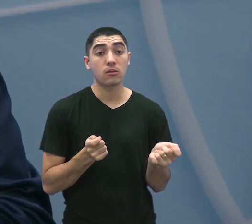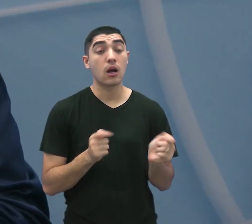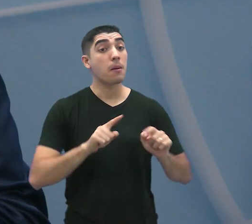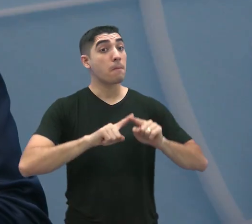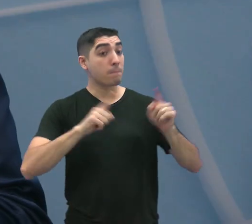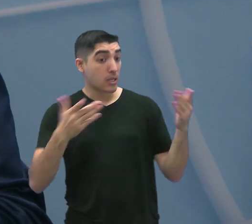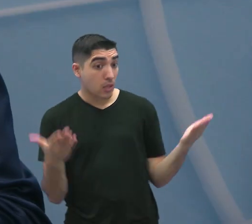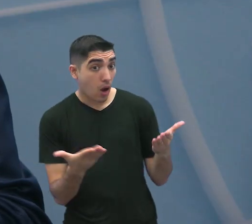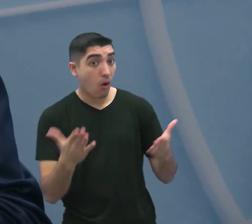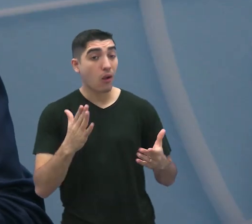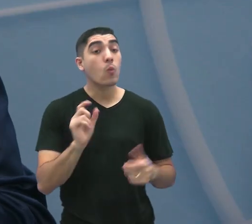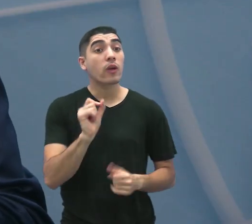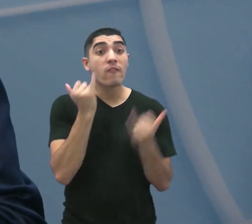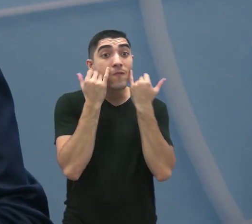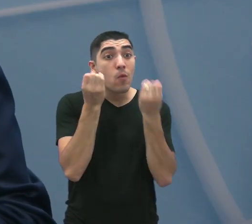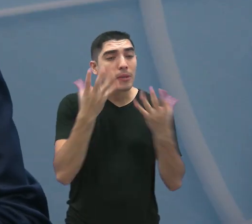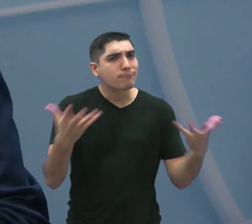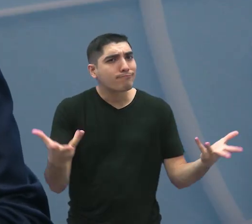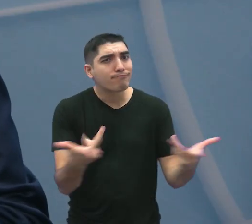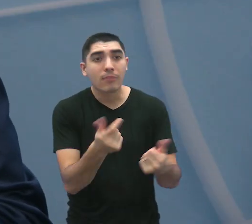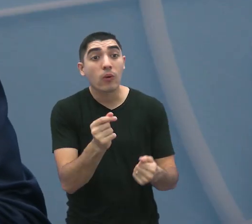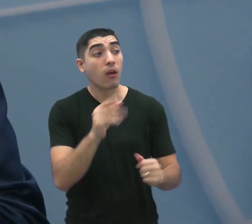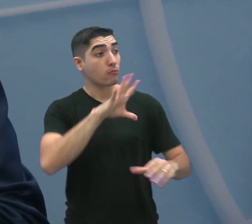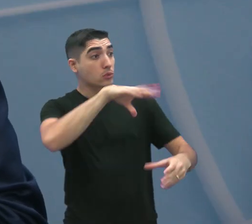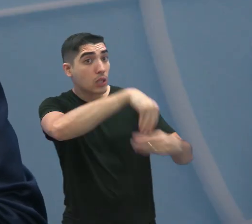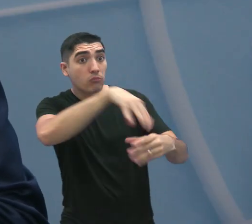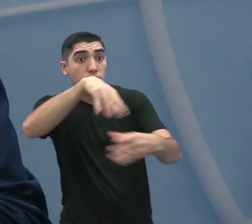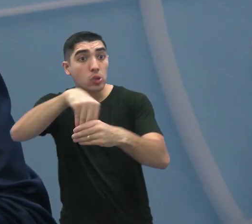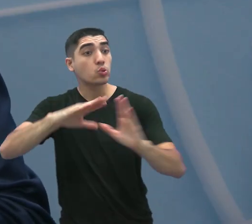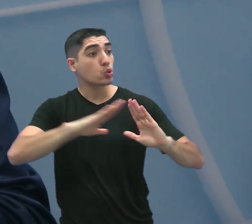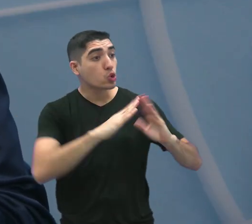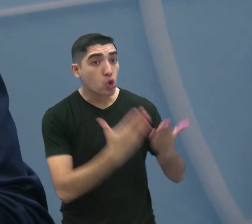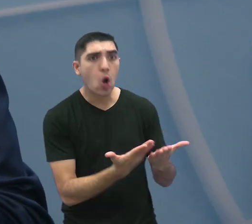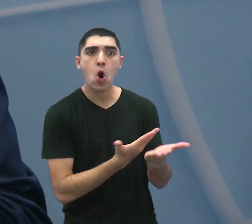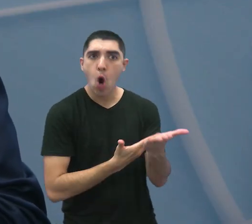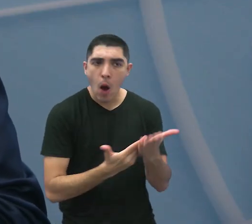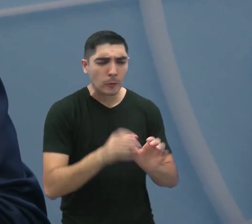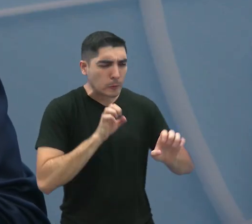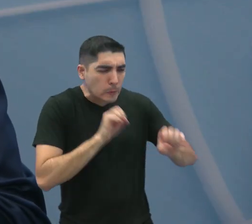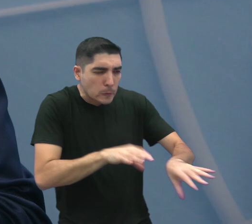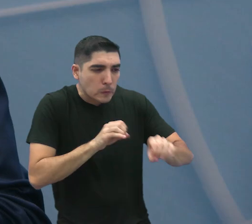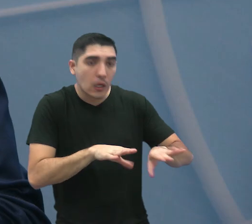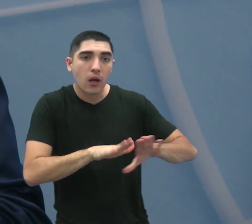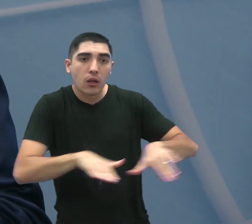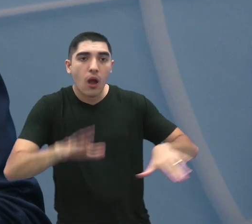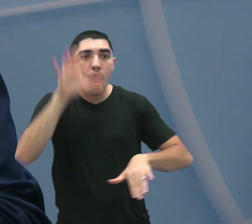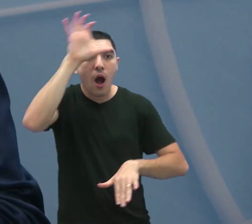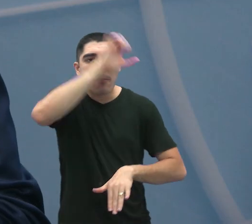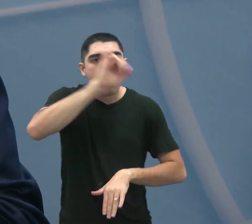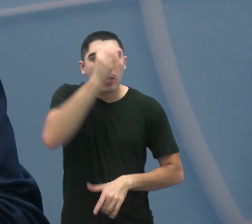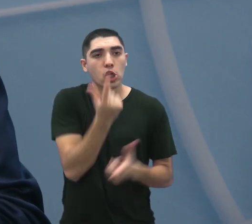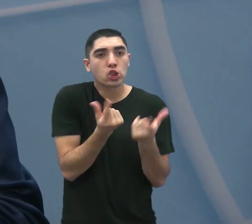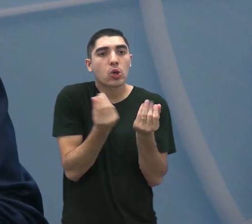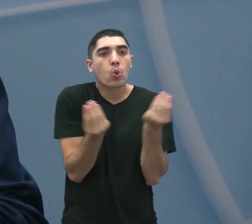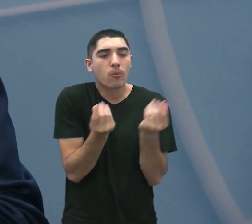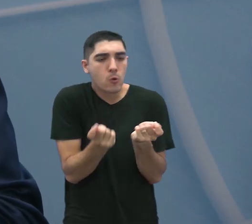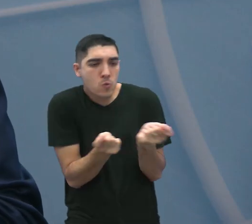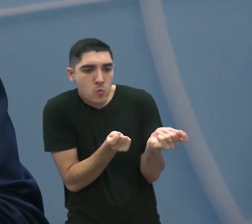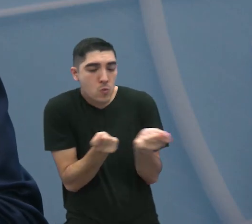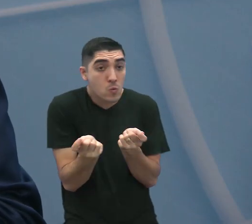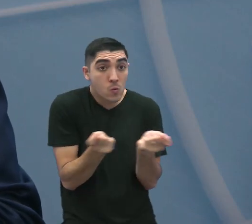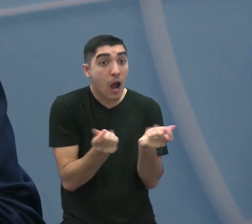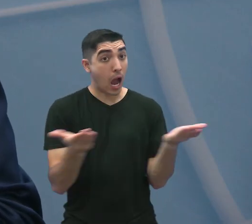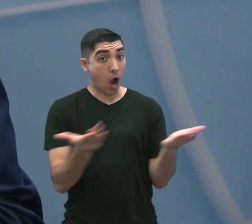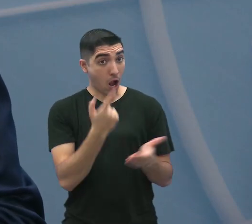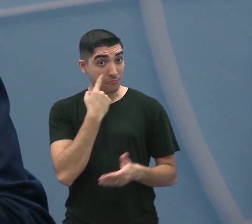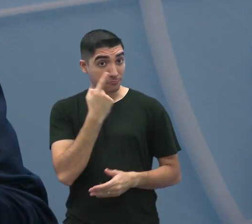que muitas escolas já estão preparando os estudantes para lidar com o dinheiro e nós vamos conhecer uma